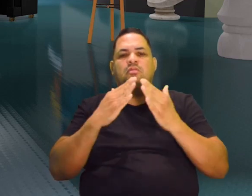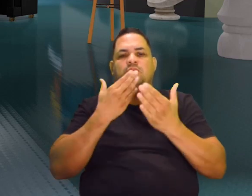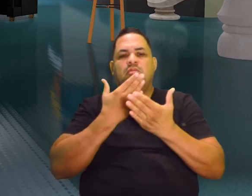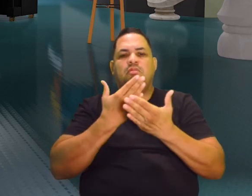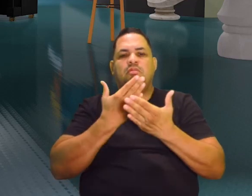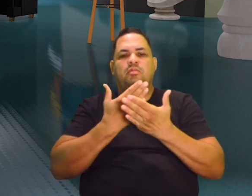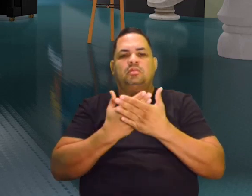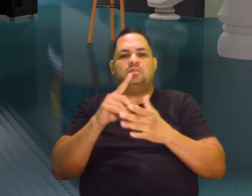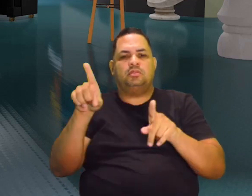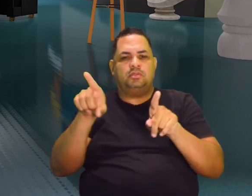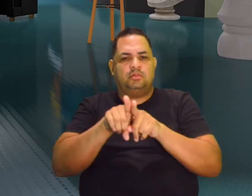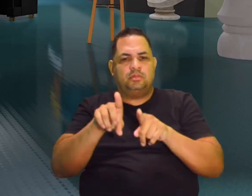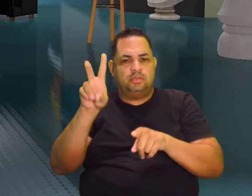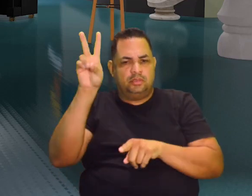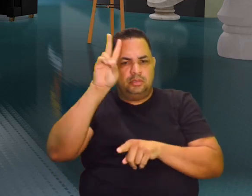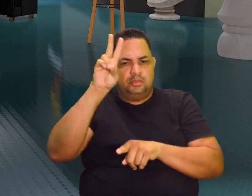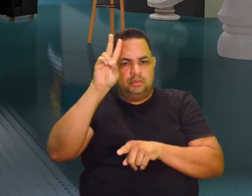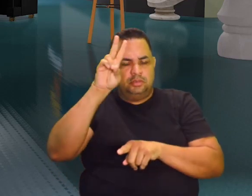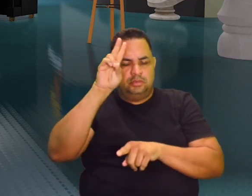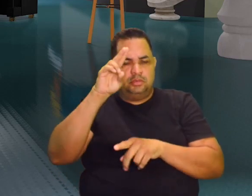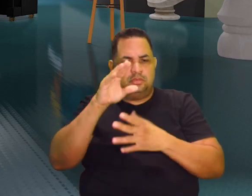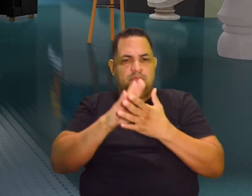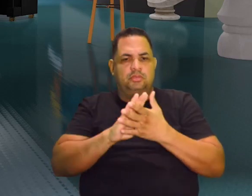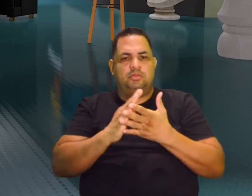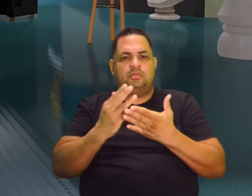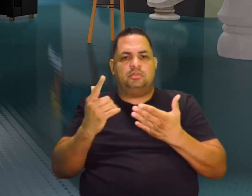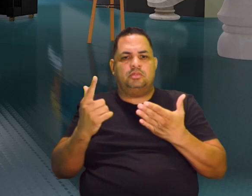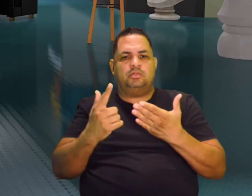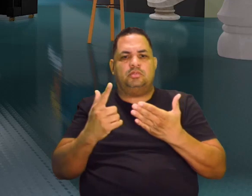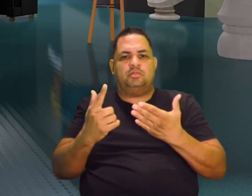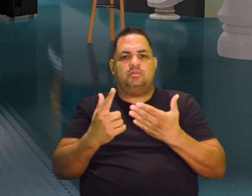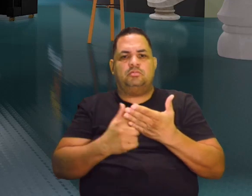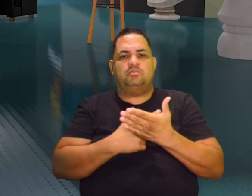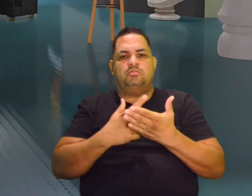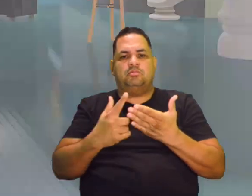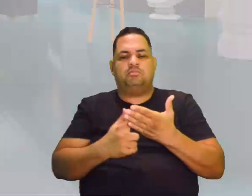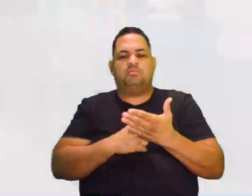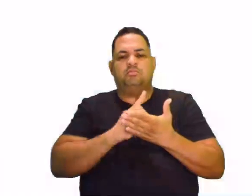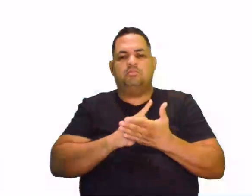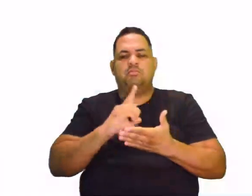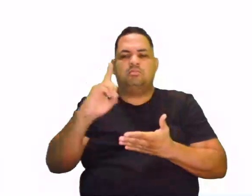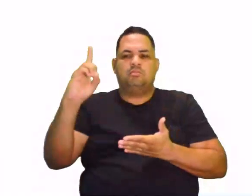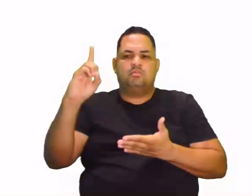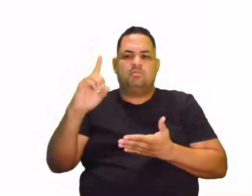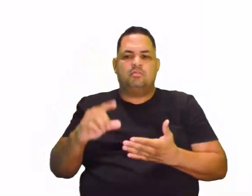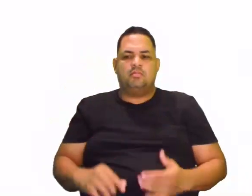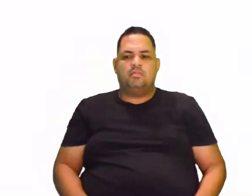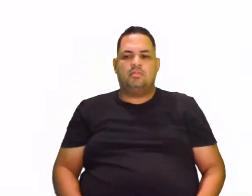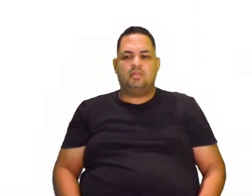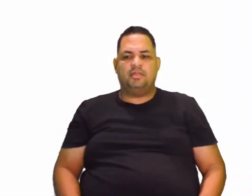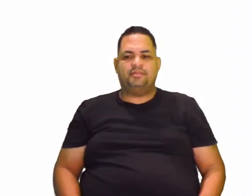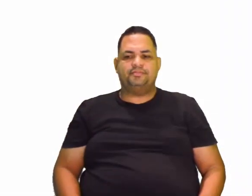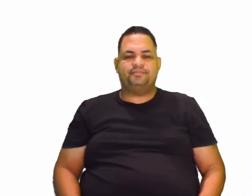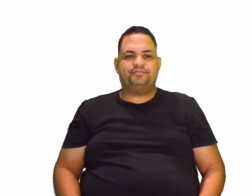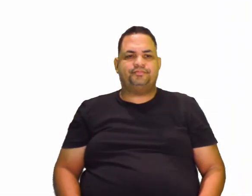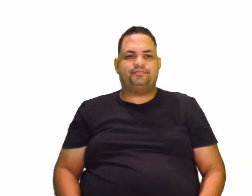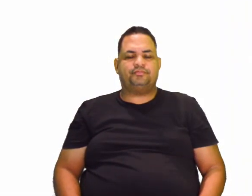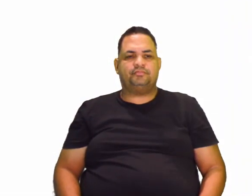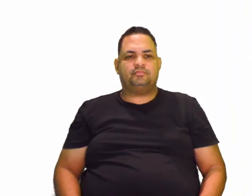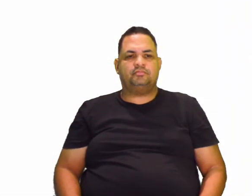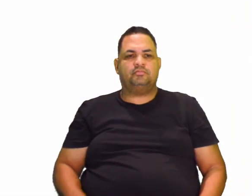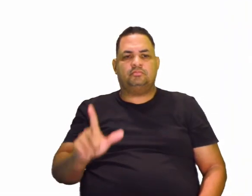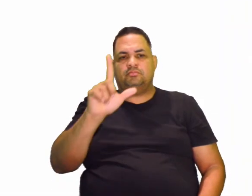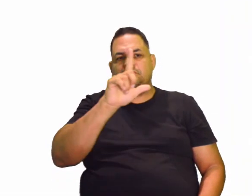as histórias bíblicas, certo? Então, vamos ver um pouquinho sobre a literatura nesse período,